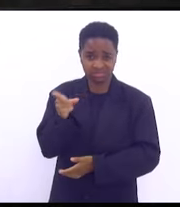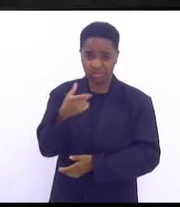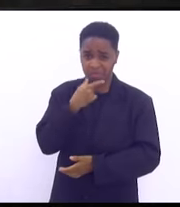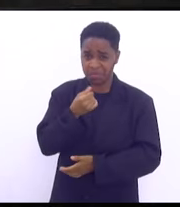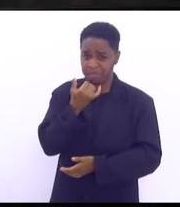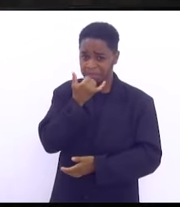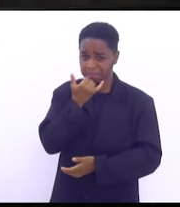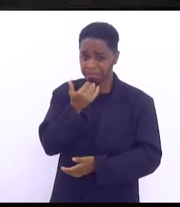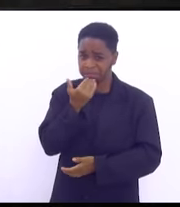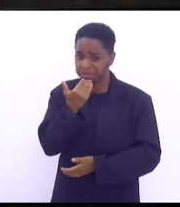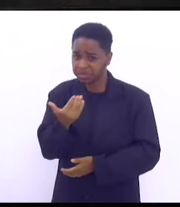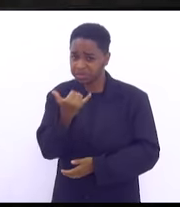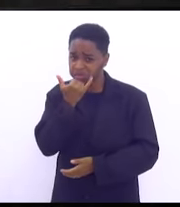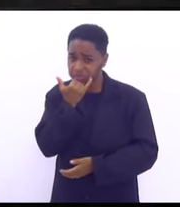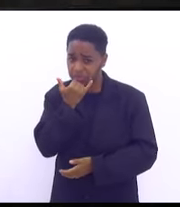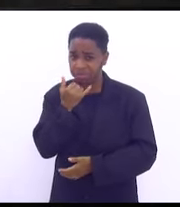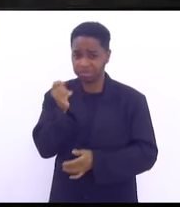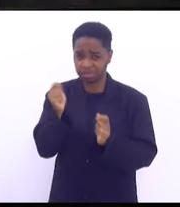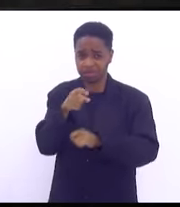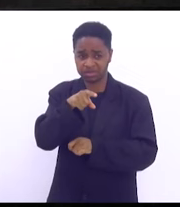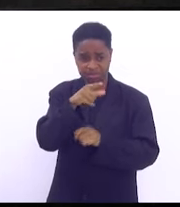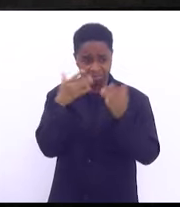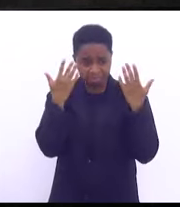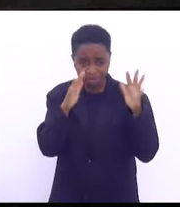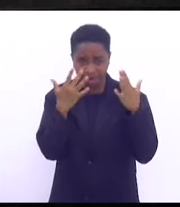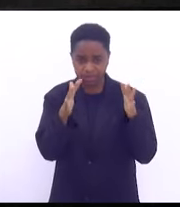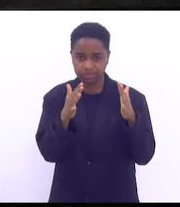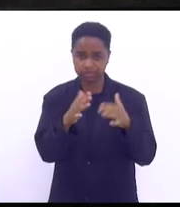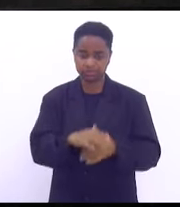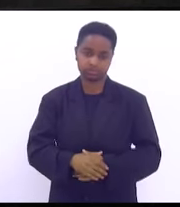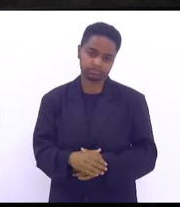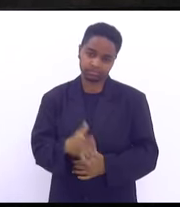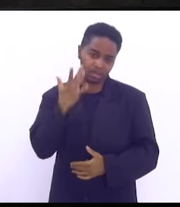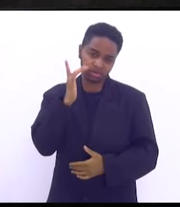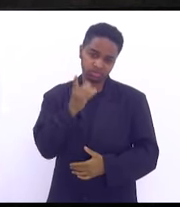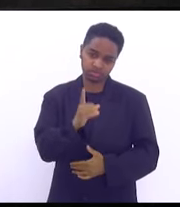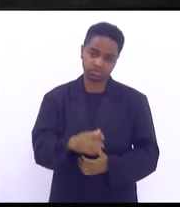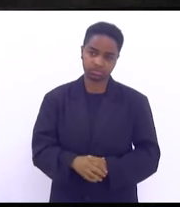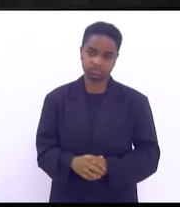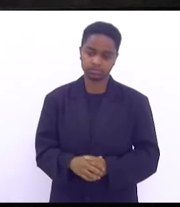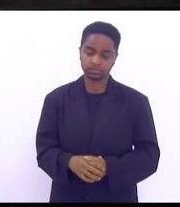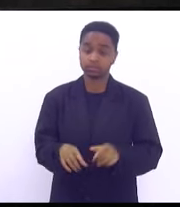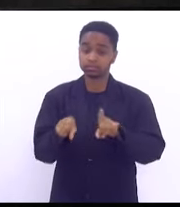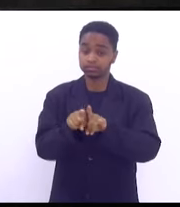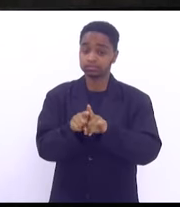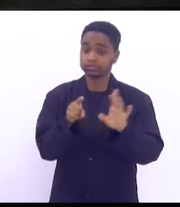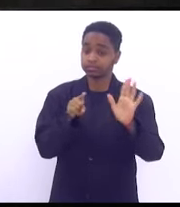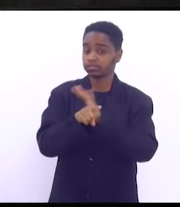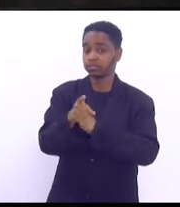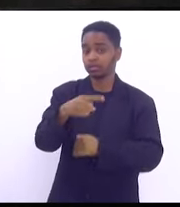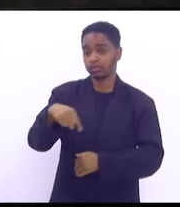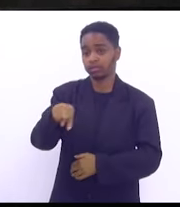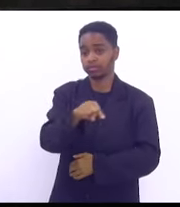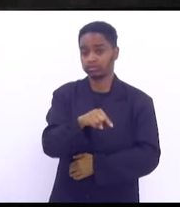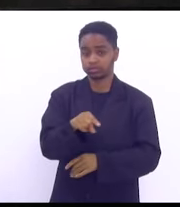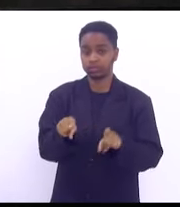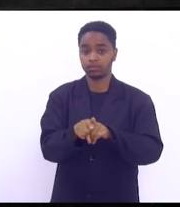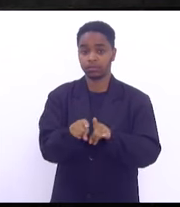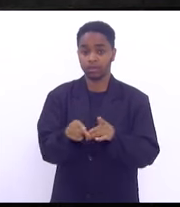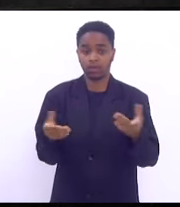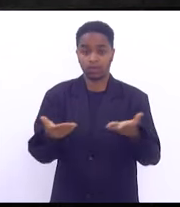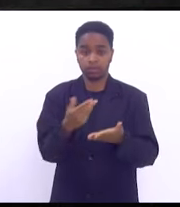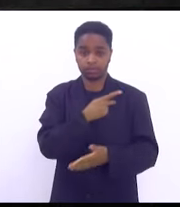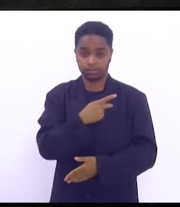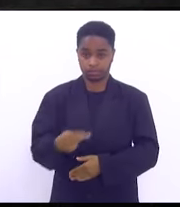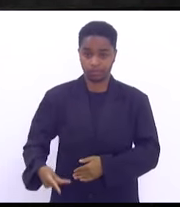pedir desculpa para você poder parabenizá-lo? Acho que não. E deixo uma pergunta para todos aqui, atual presidente, que são contra